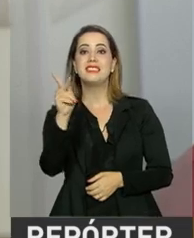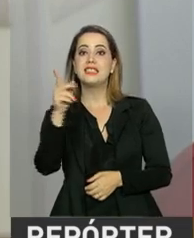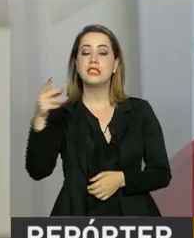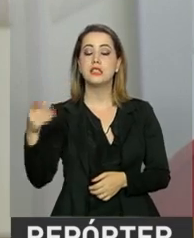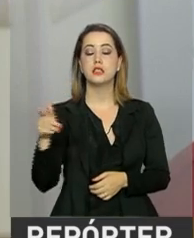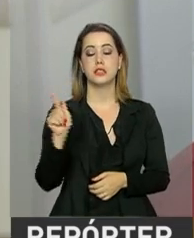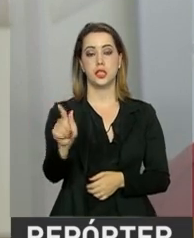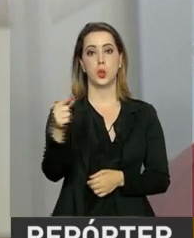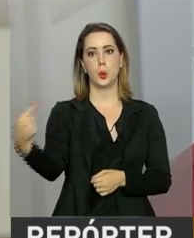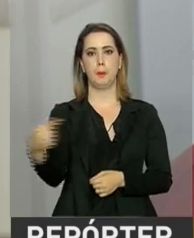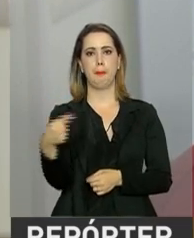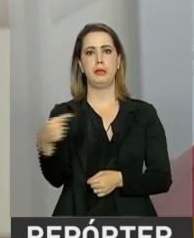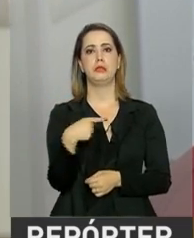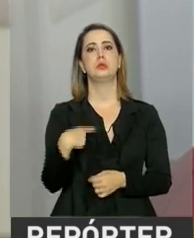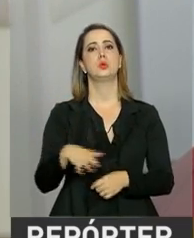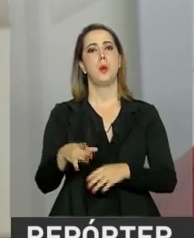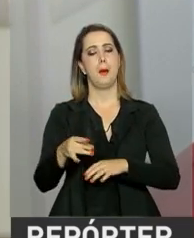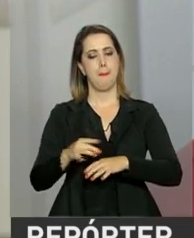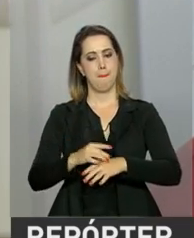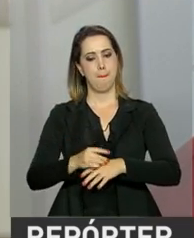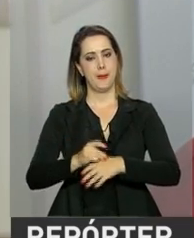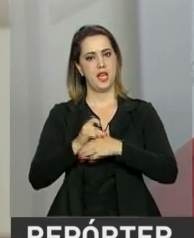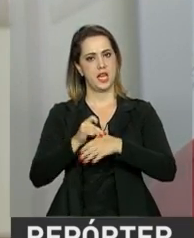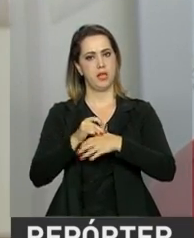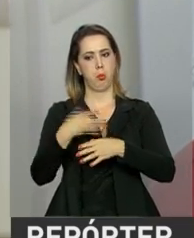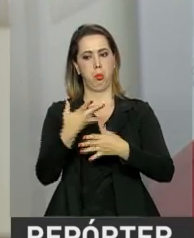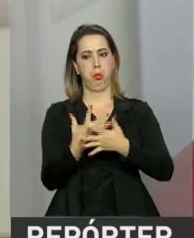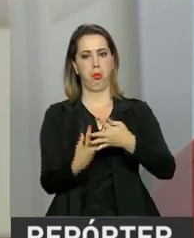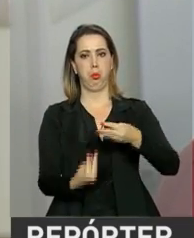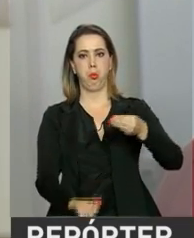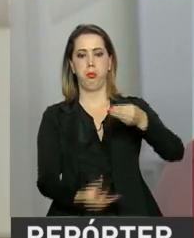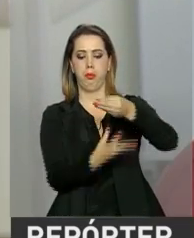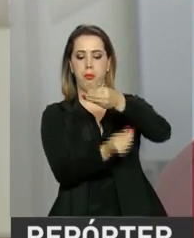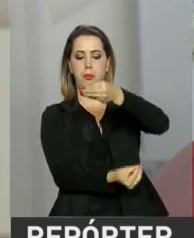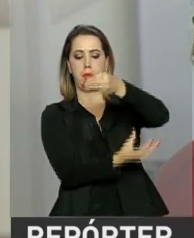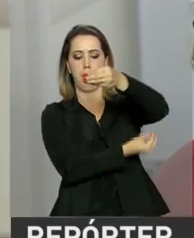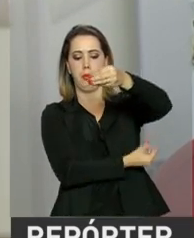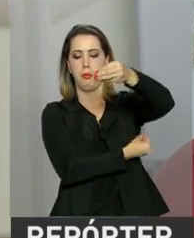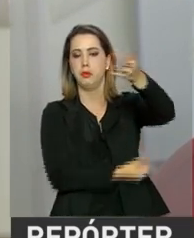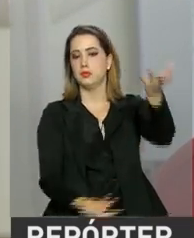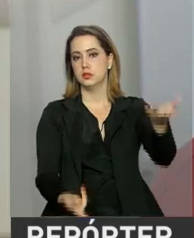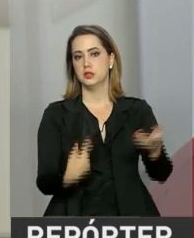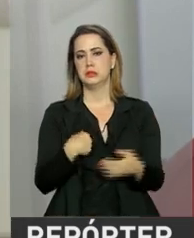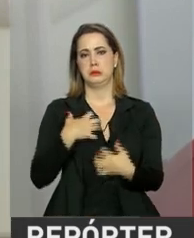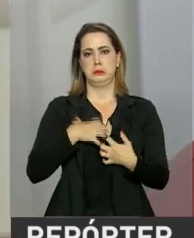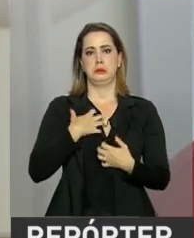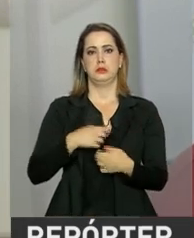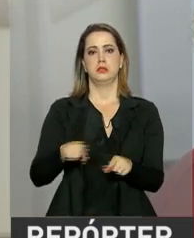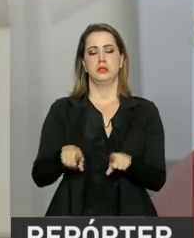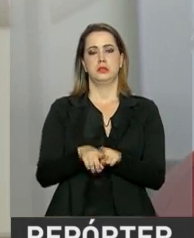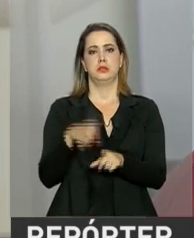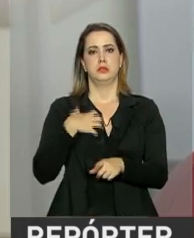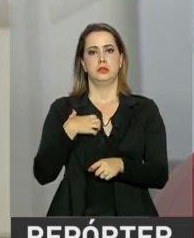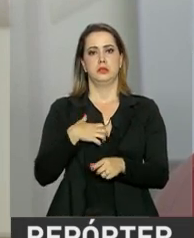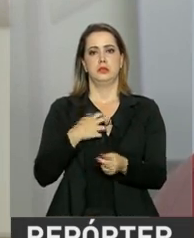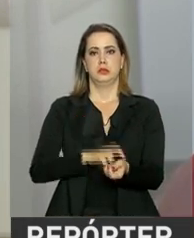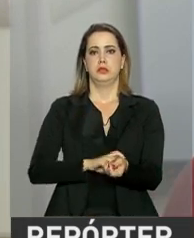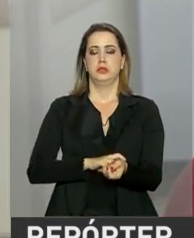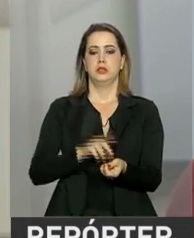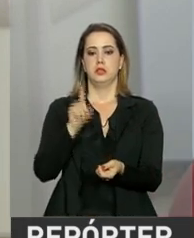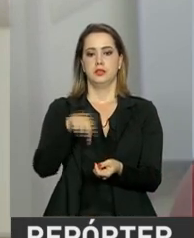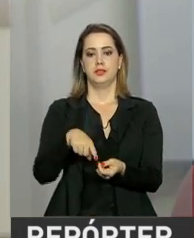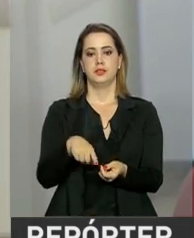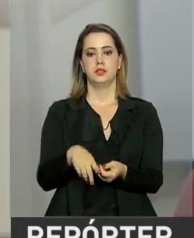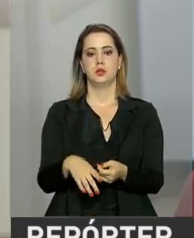Então, sobrou muita pele, entendeu? E assim, o que me incomodava mais era a pele